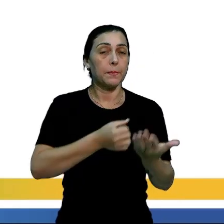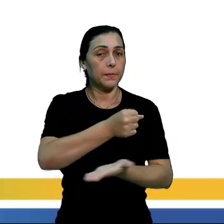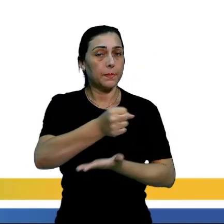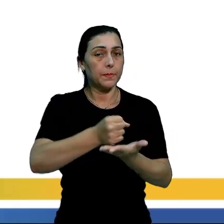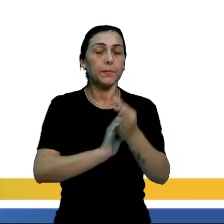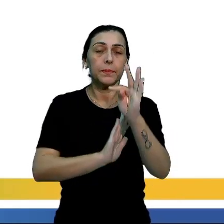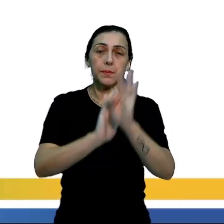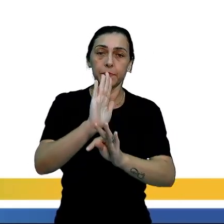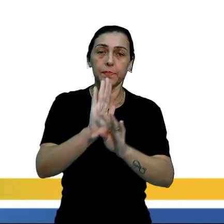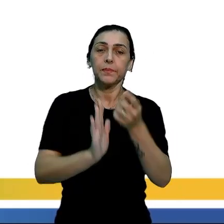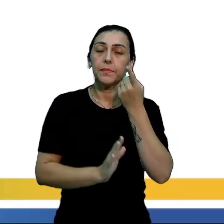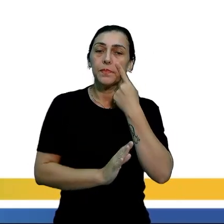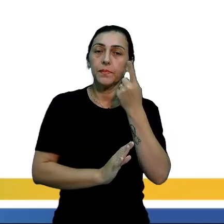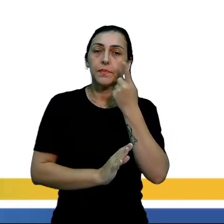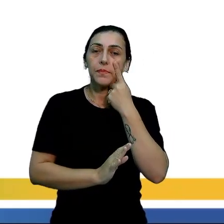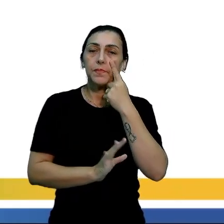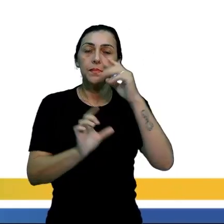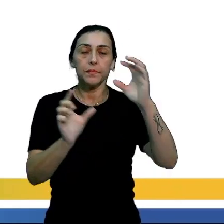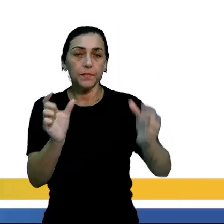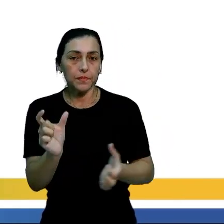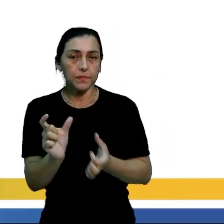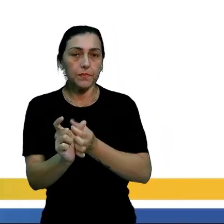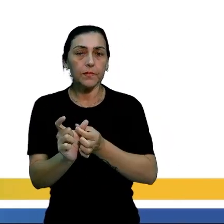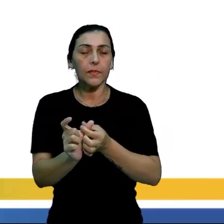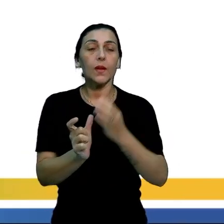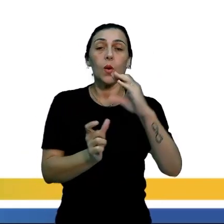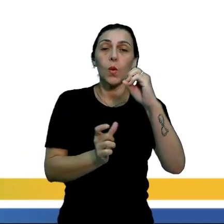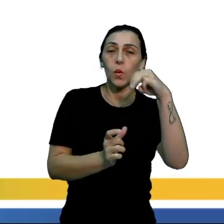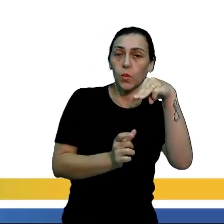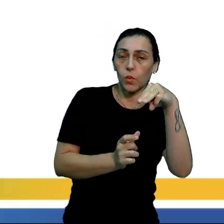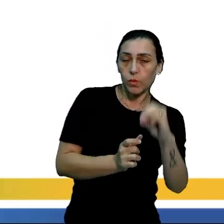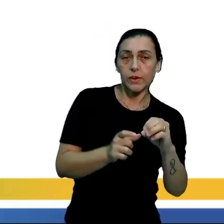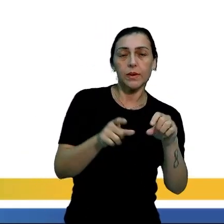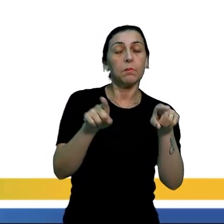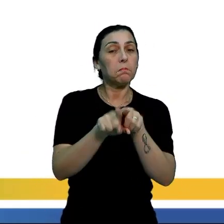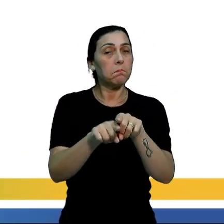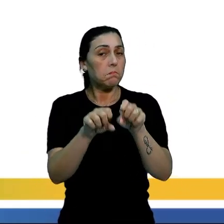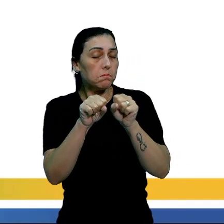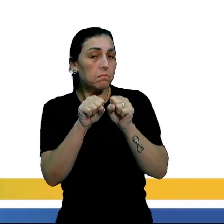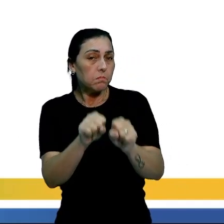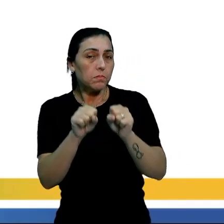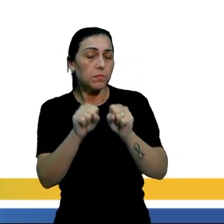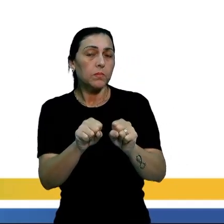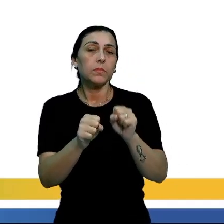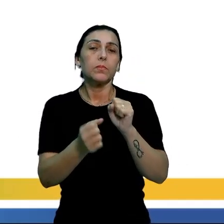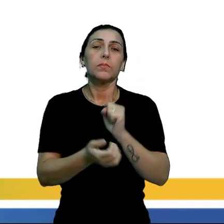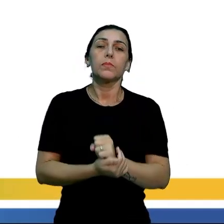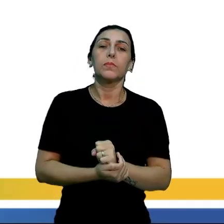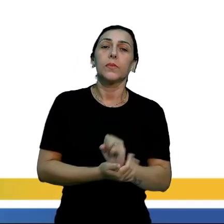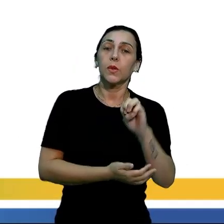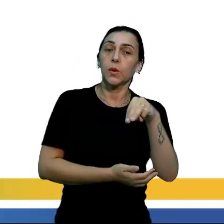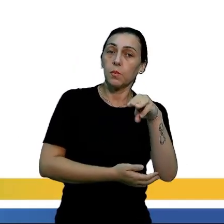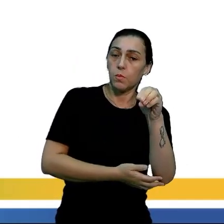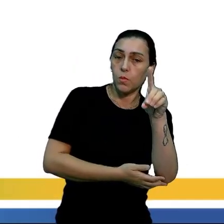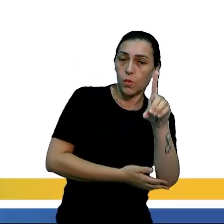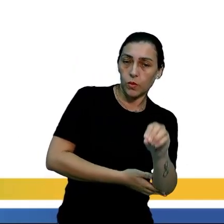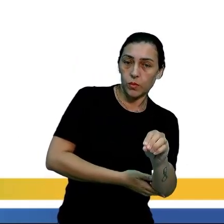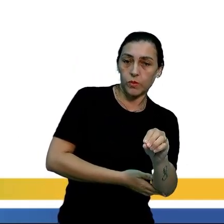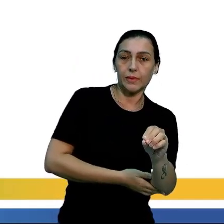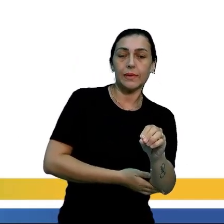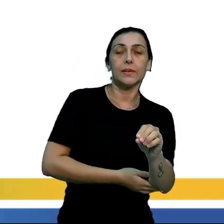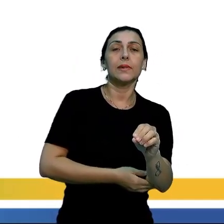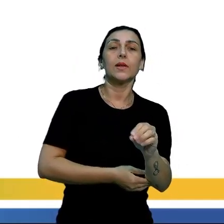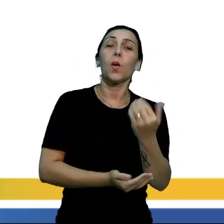Então observe que a nossa conjunção como, né? Ela tanto pode ser de modo, como ela pode